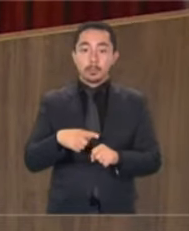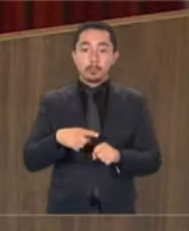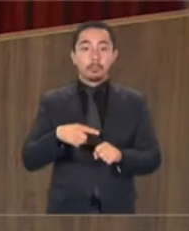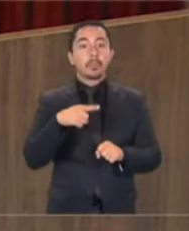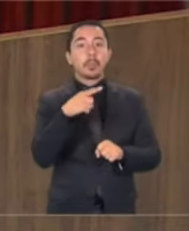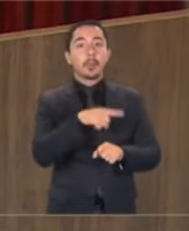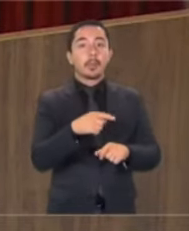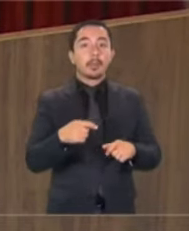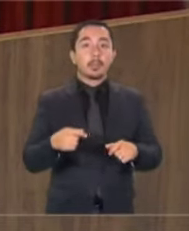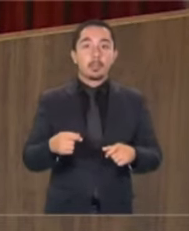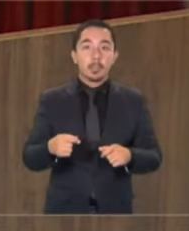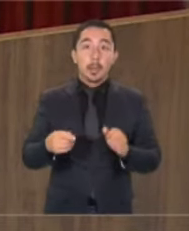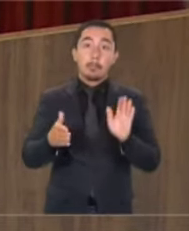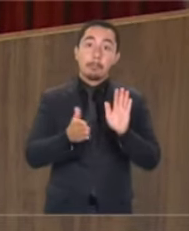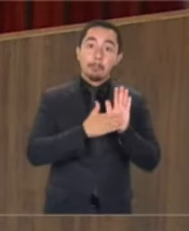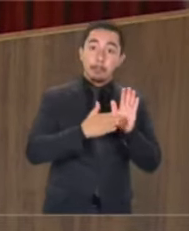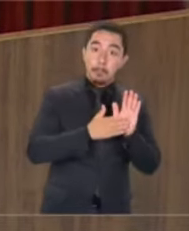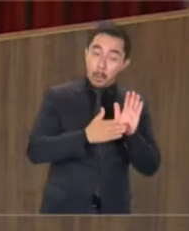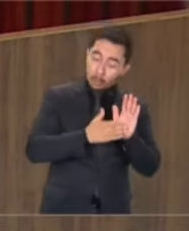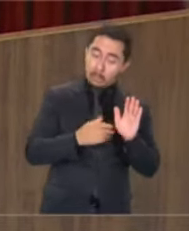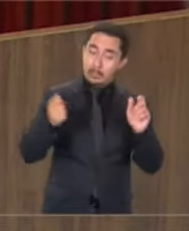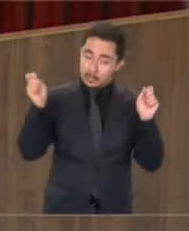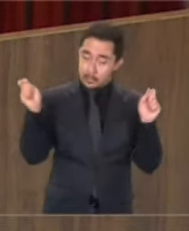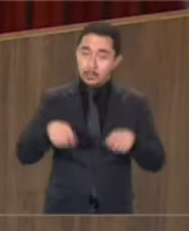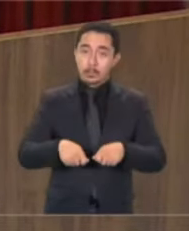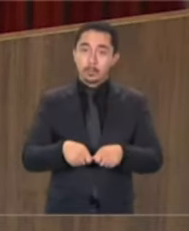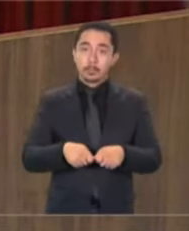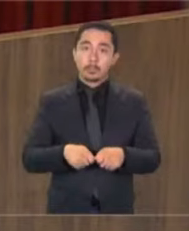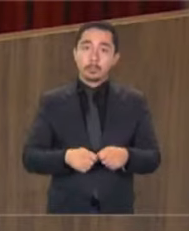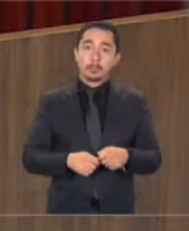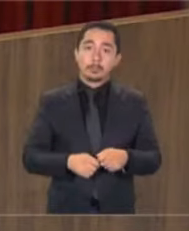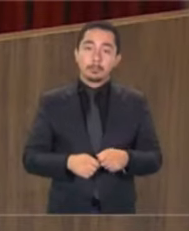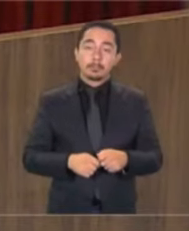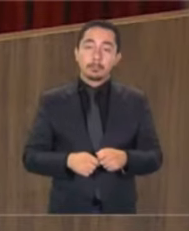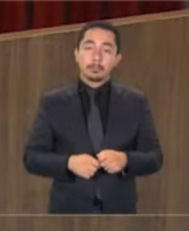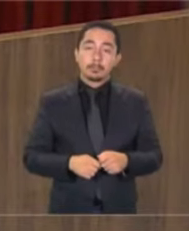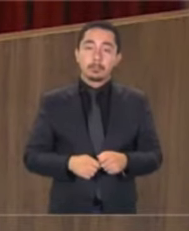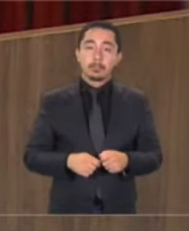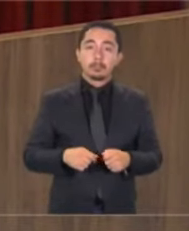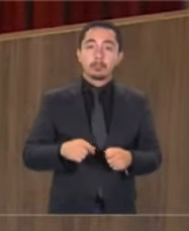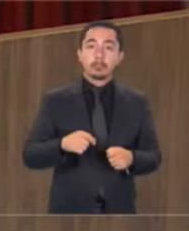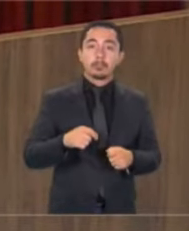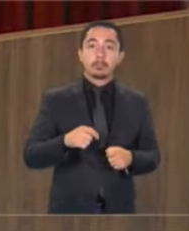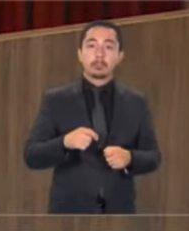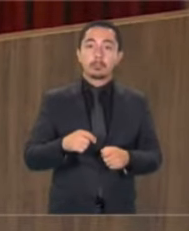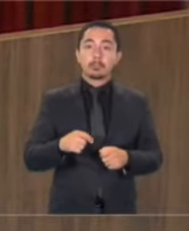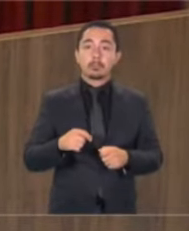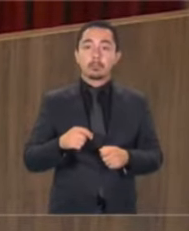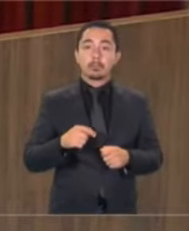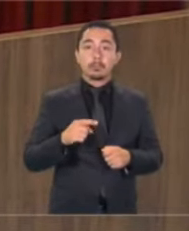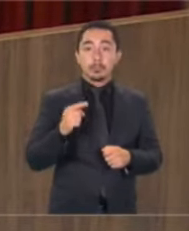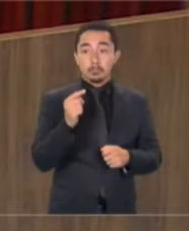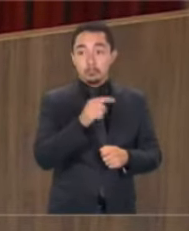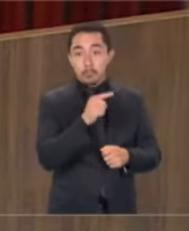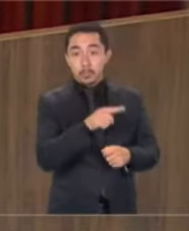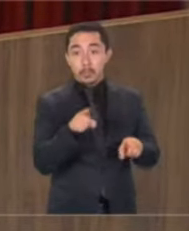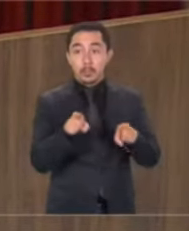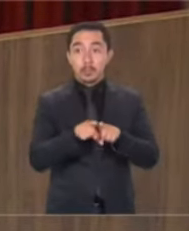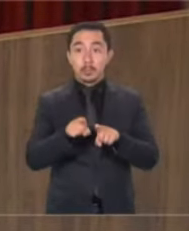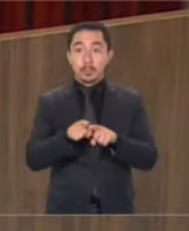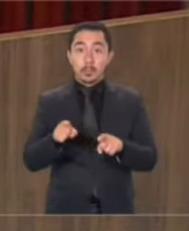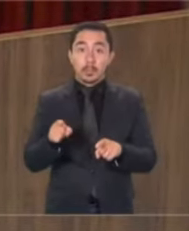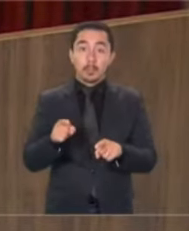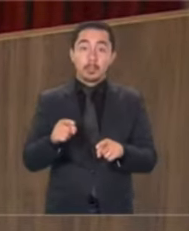para provar, tenho insistido muito nisso, né, como meio de prova, a burla à cota de gênero. Quais sejam